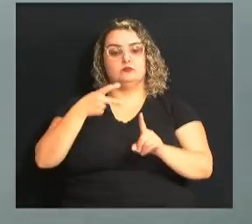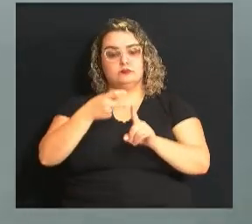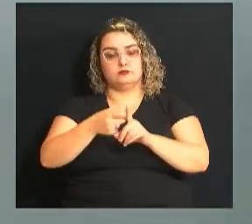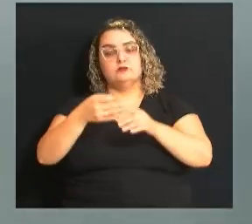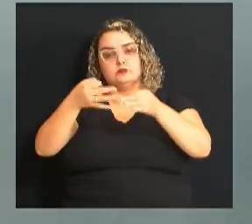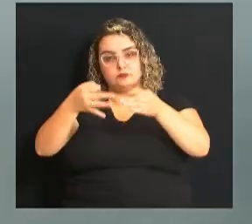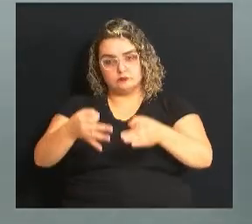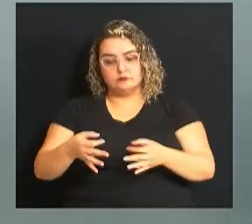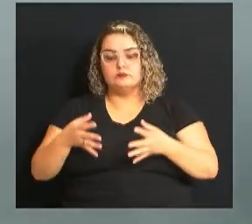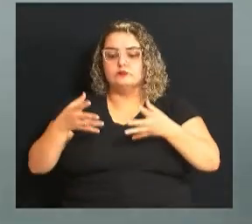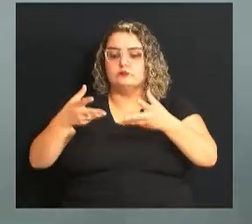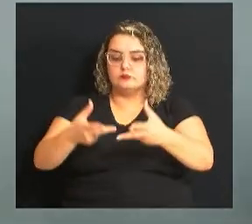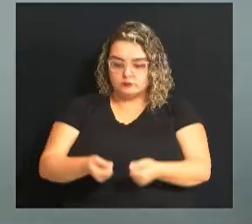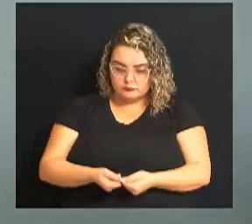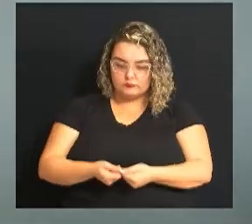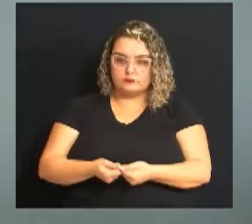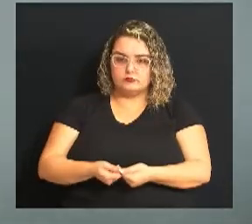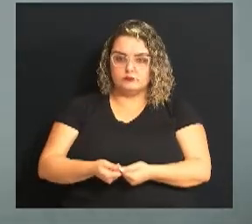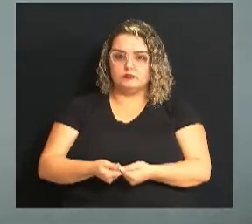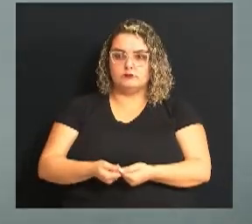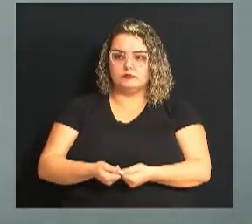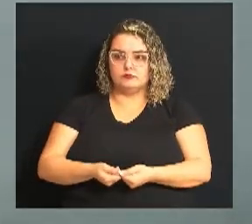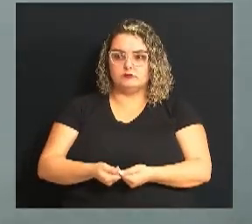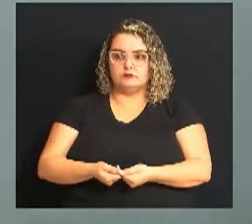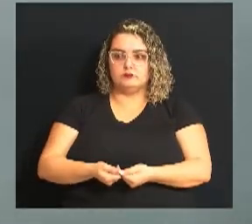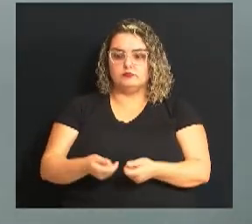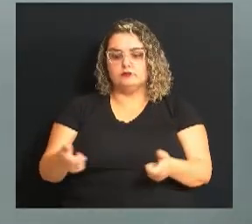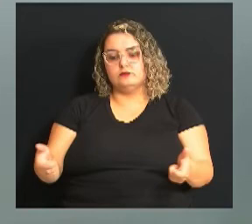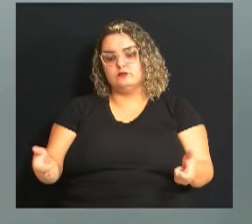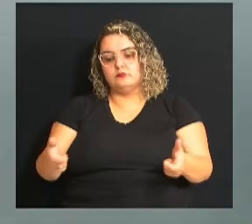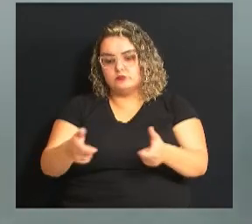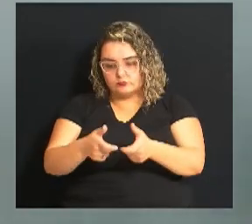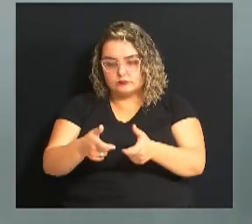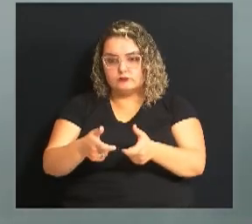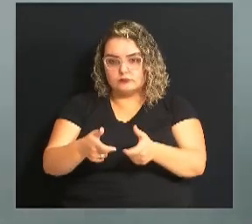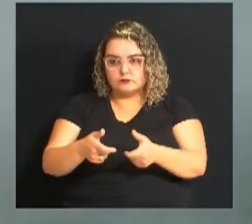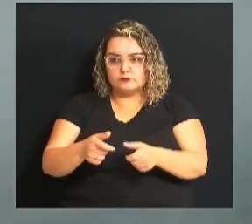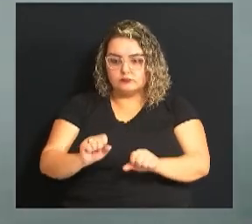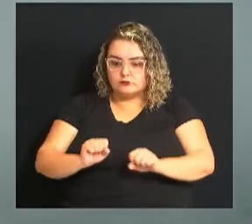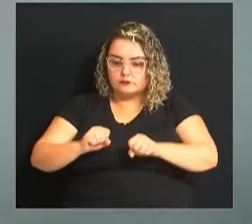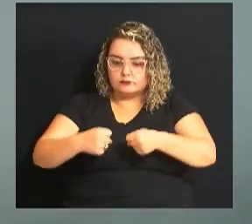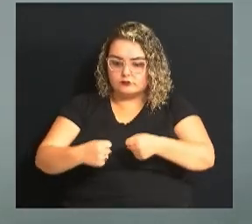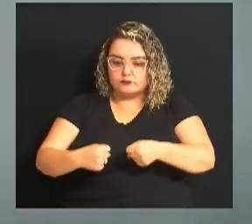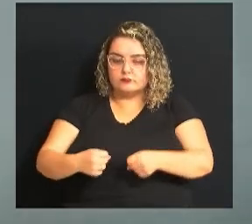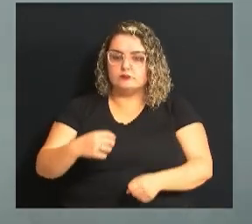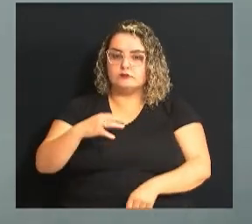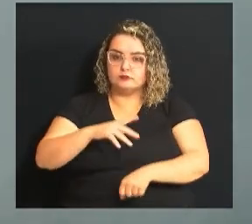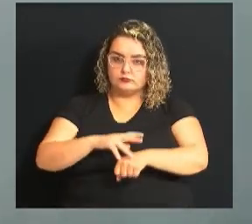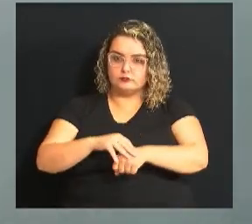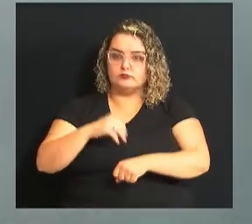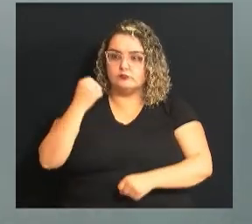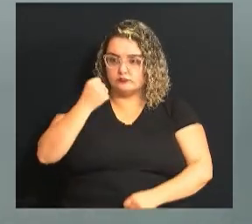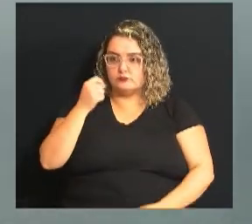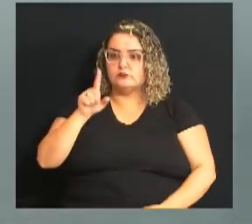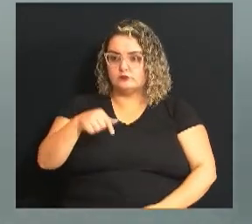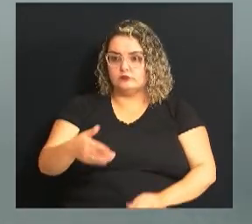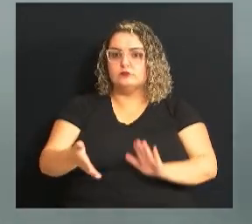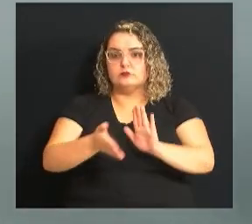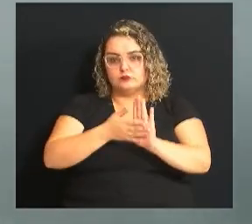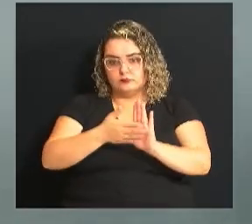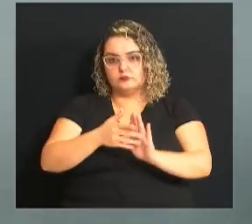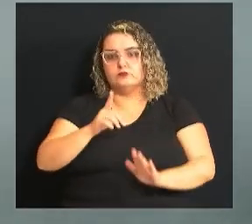de todos, eles estarão minimamente protegidos da doença grave. E é essa que é a proposta que a gente precisa